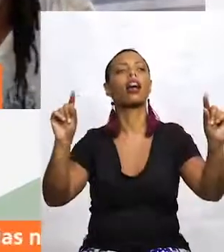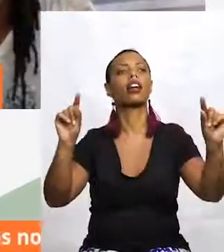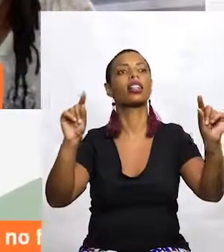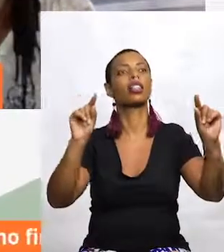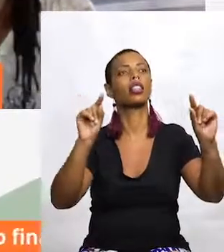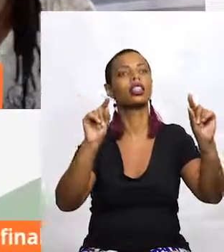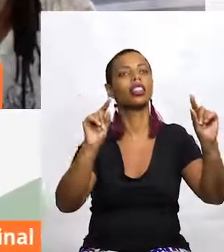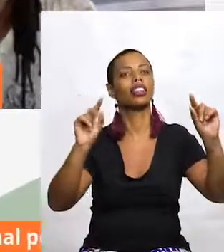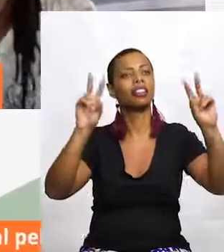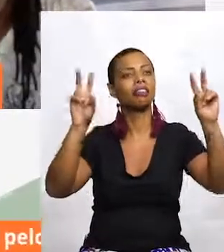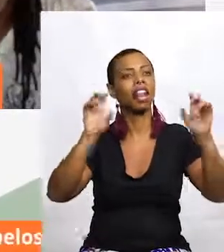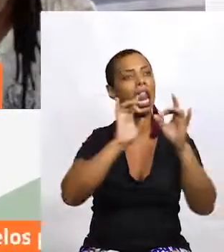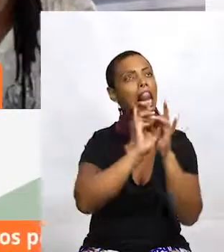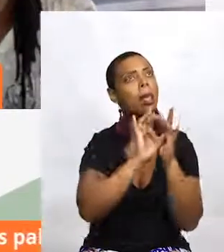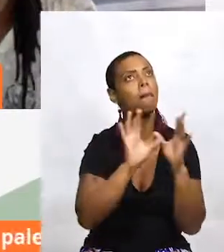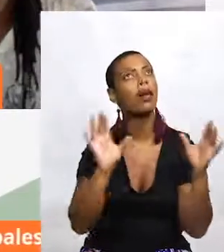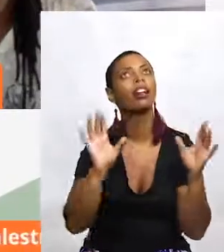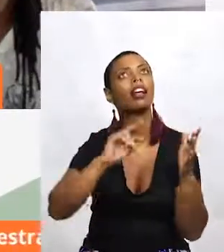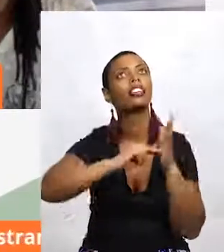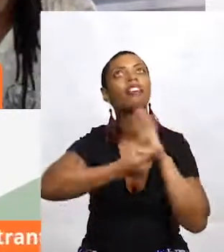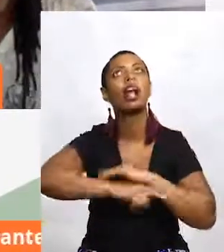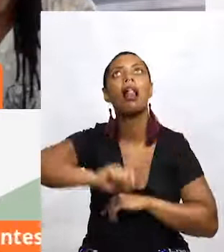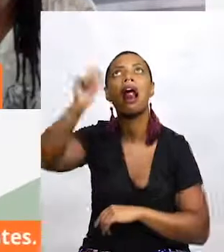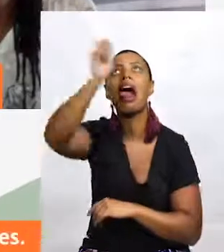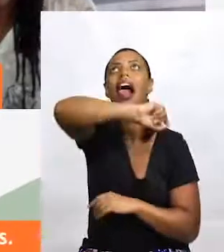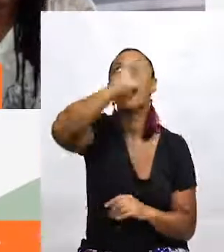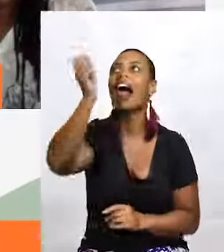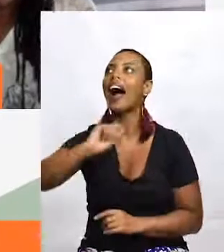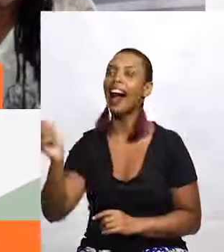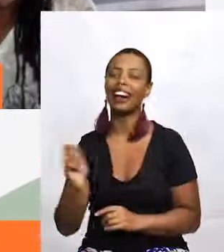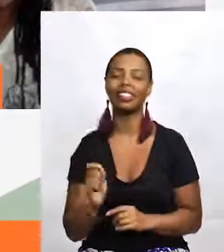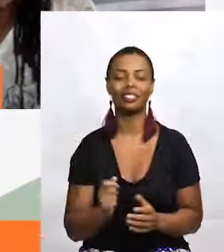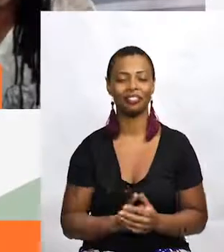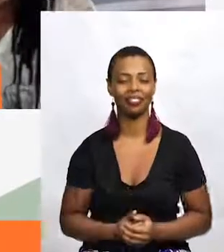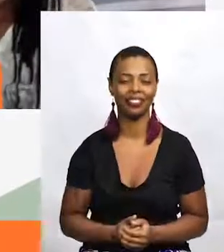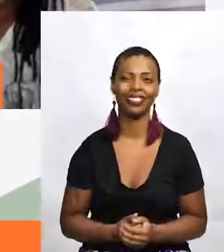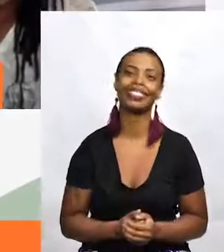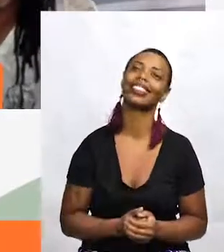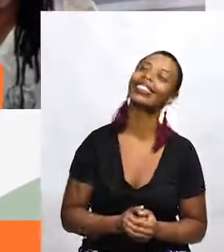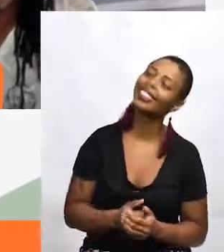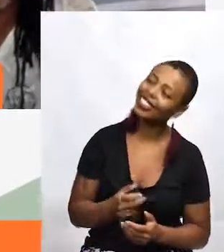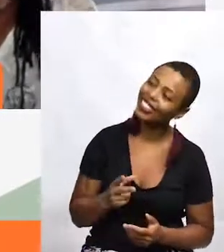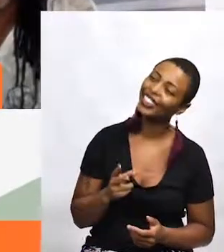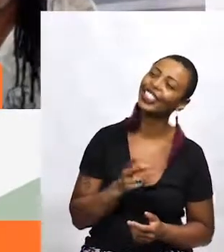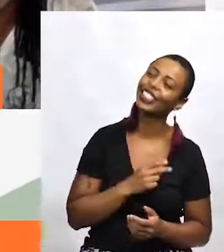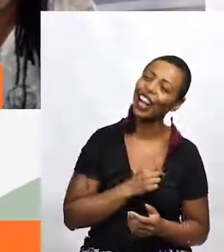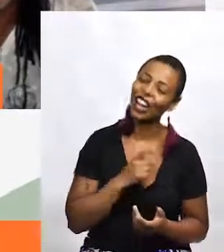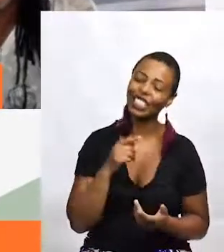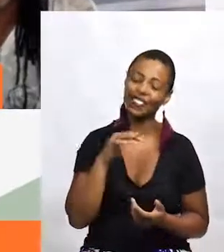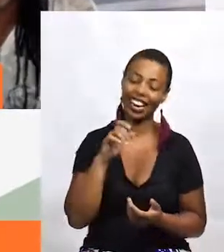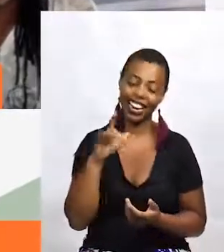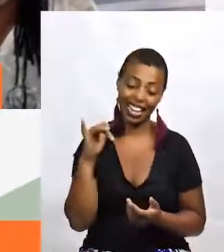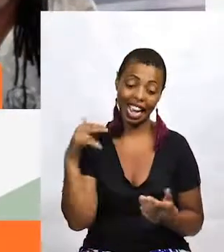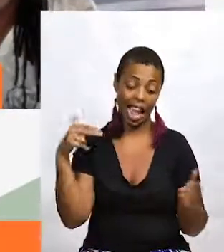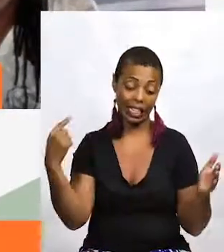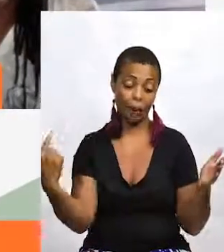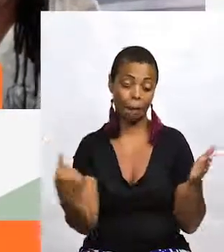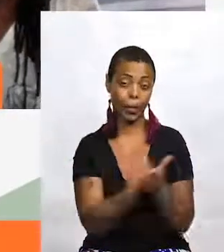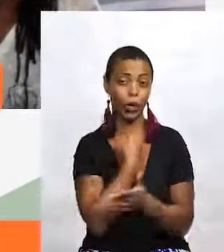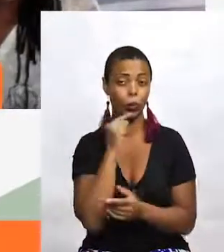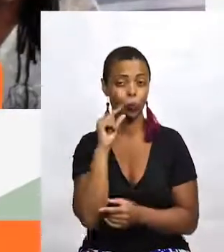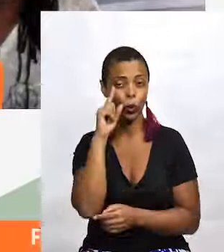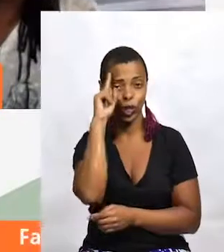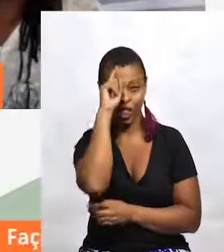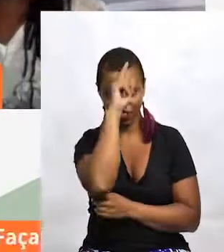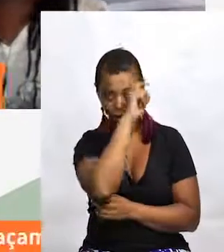livres. Por favor, Alexandre. Olha, Amélia, assim, é uma pergunta acho que um pouco difícil, porque